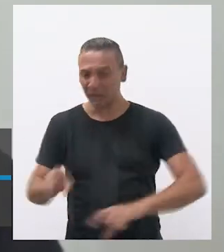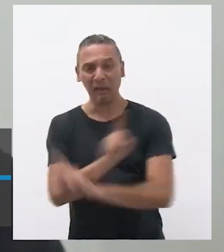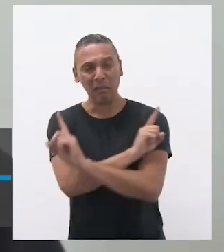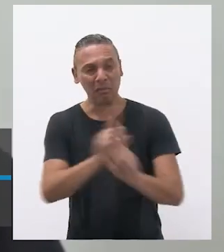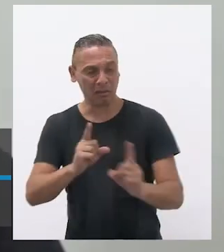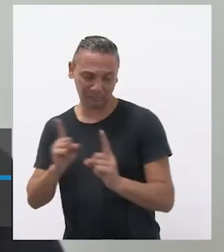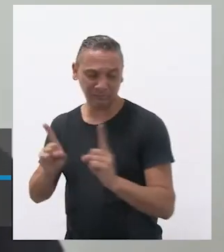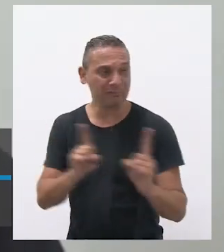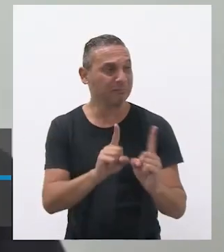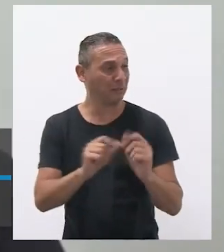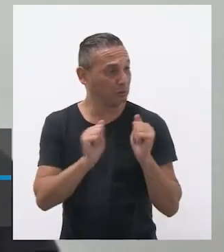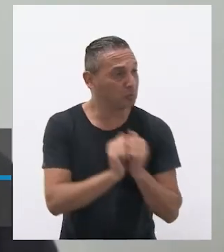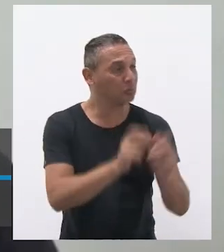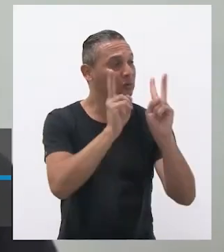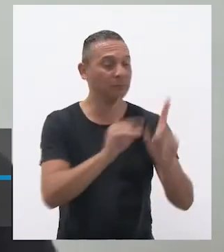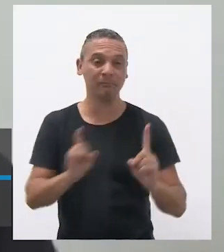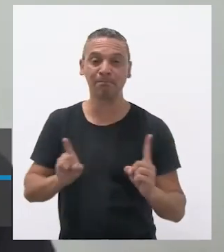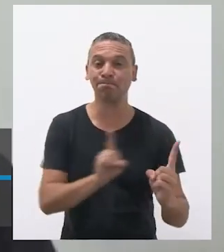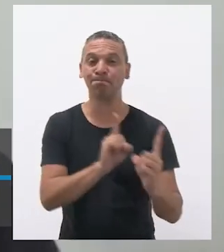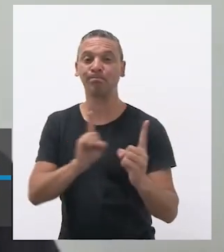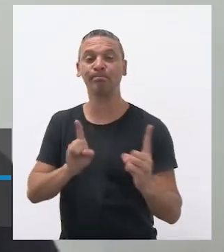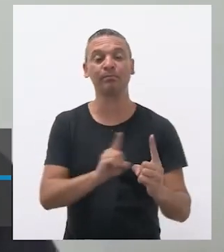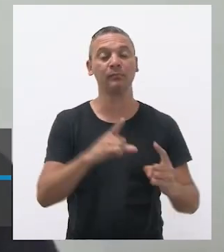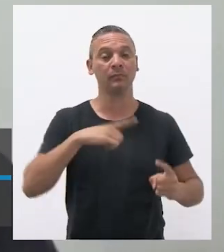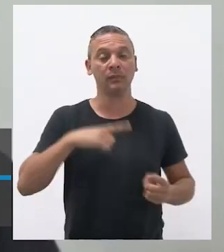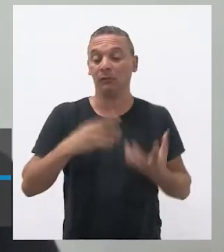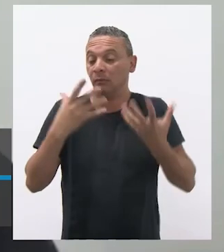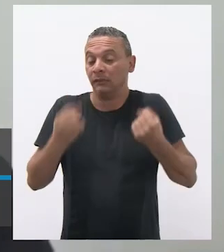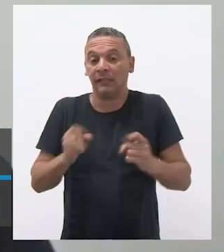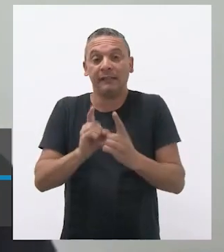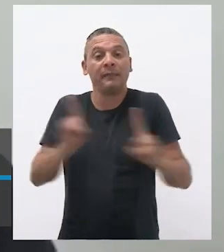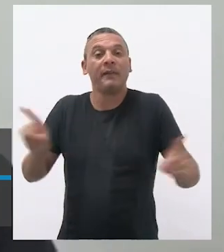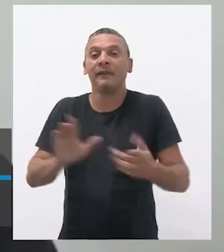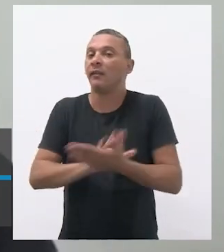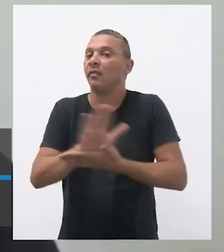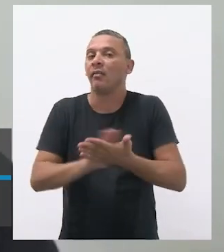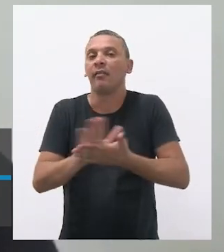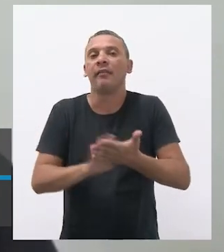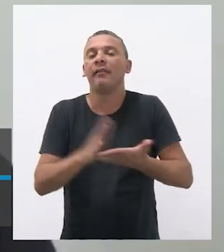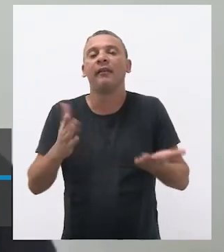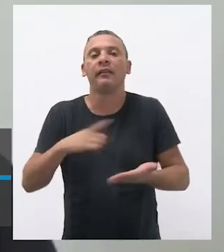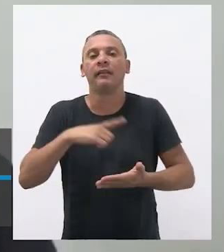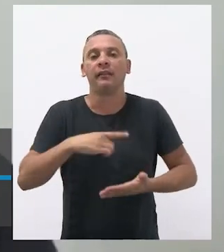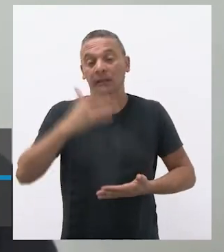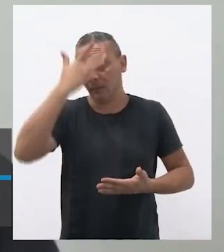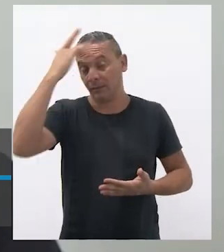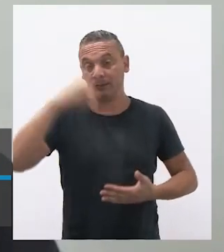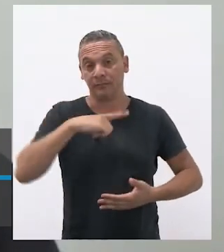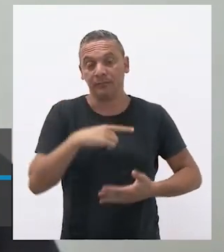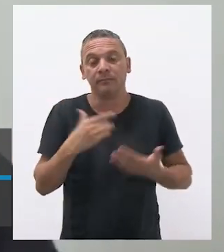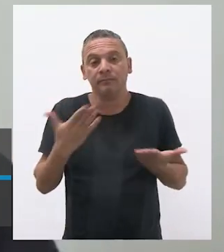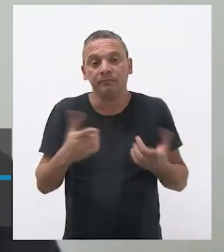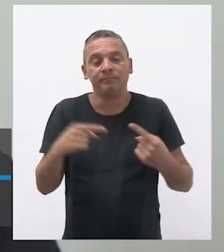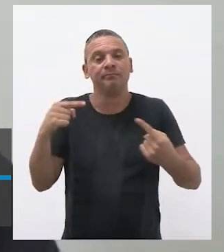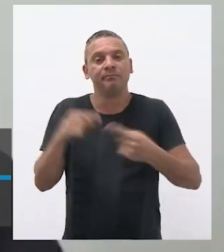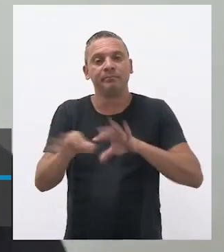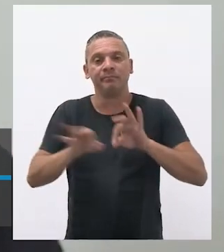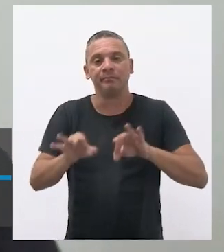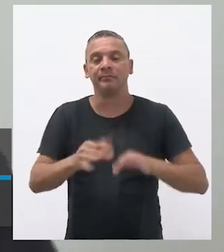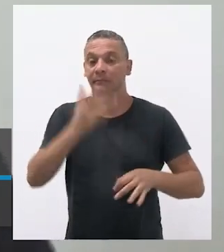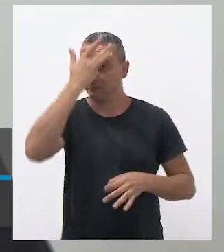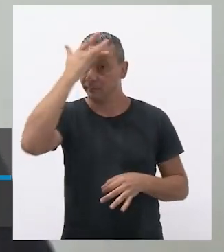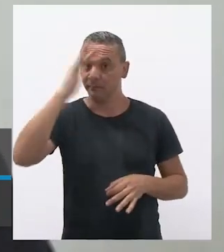serviço que que quase 100%, né, feito por mulheres e feito de um modo gratuito,